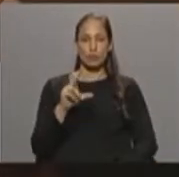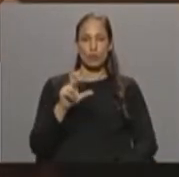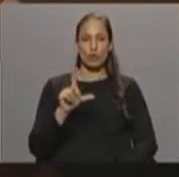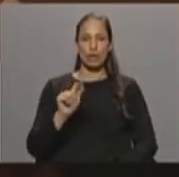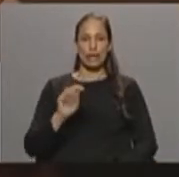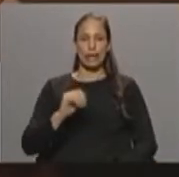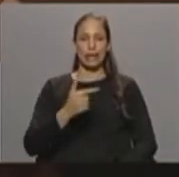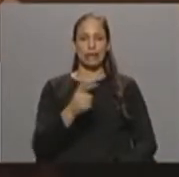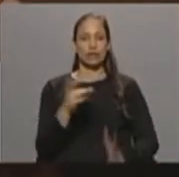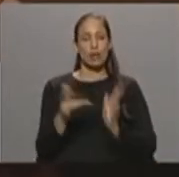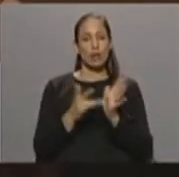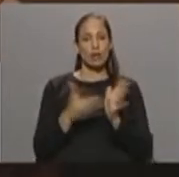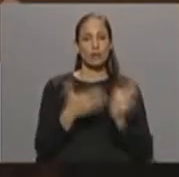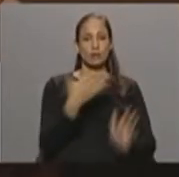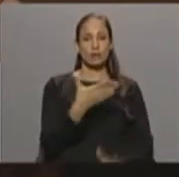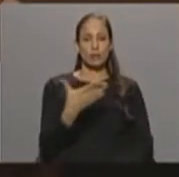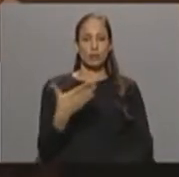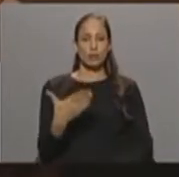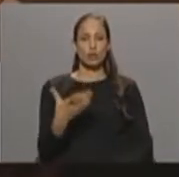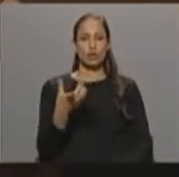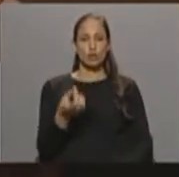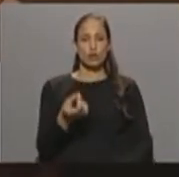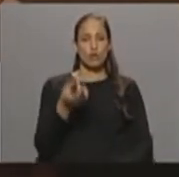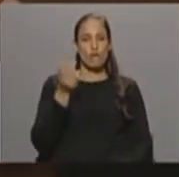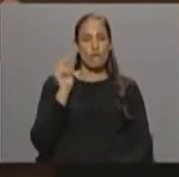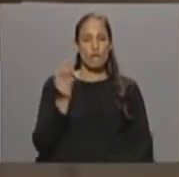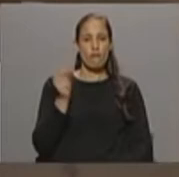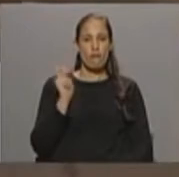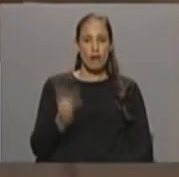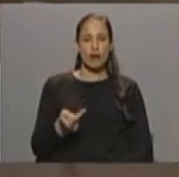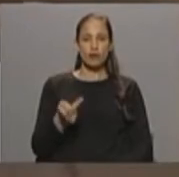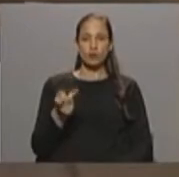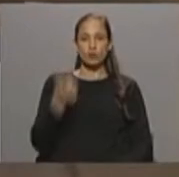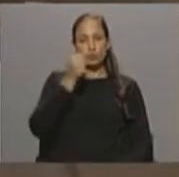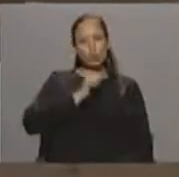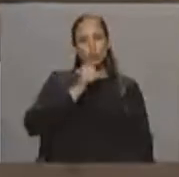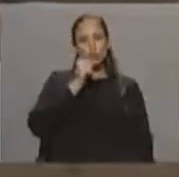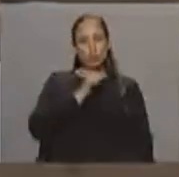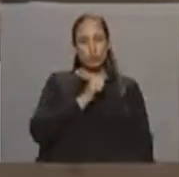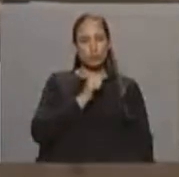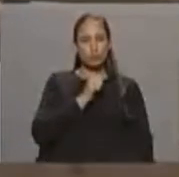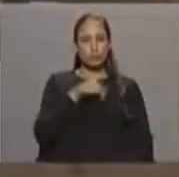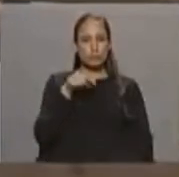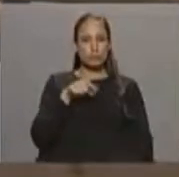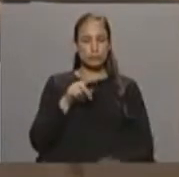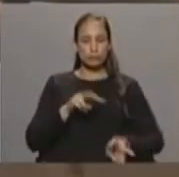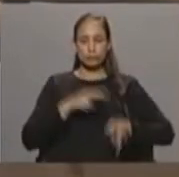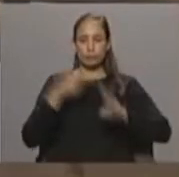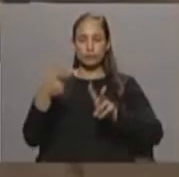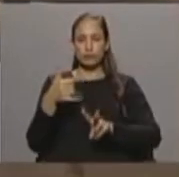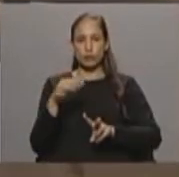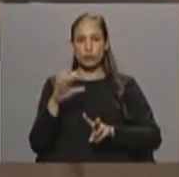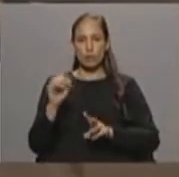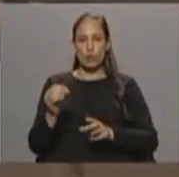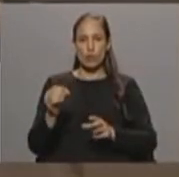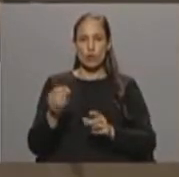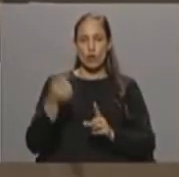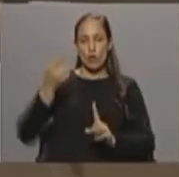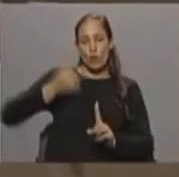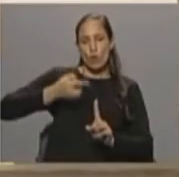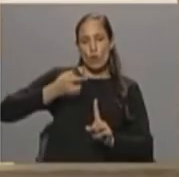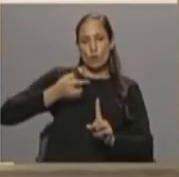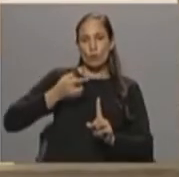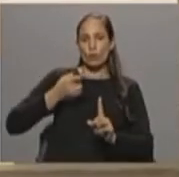os 119 anos de protagonismo açoriano na missionação timorense, numa missão que ainda não terminou. A linha